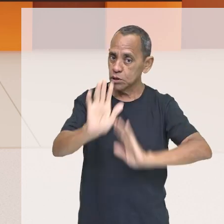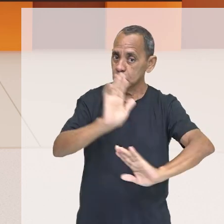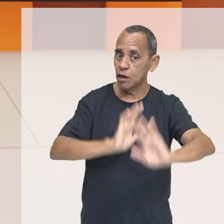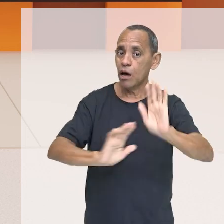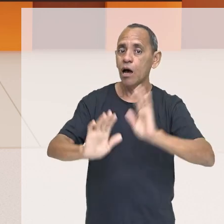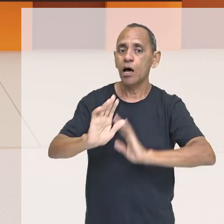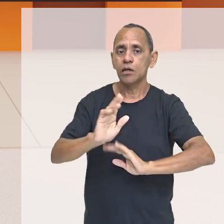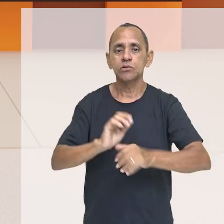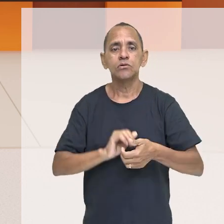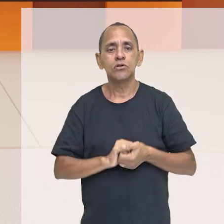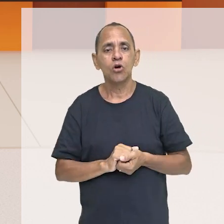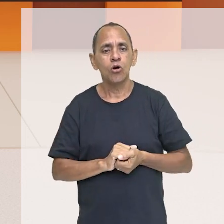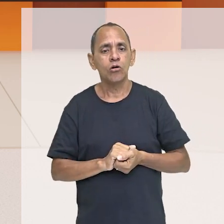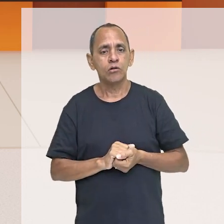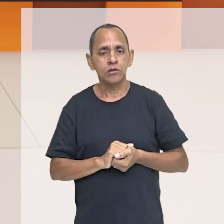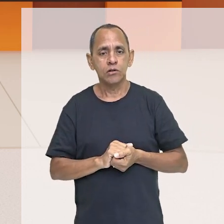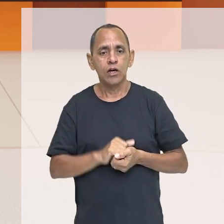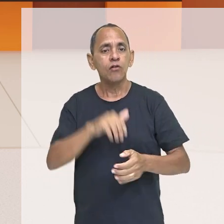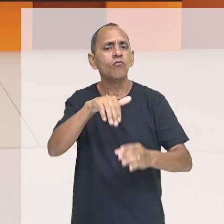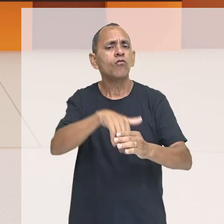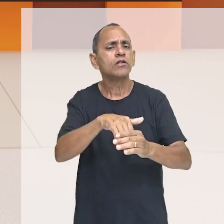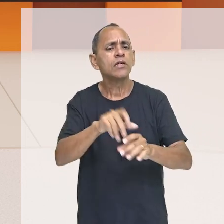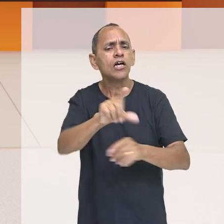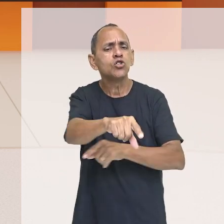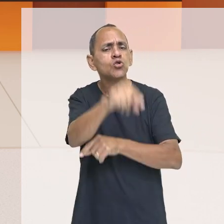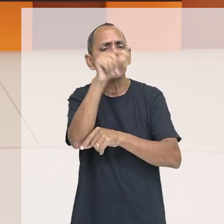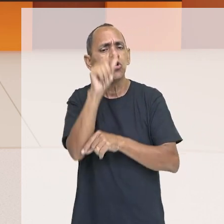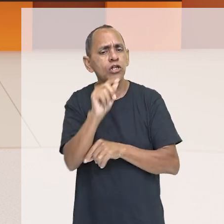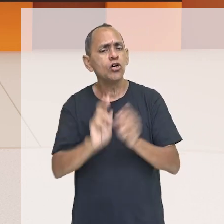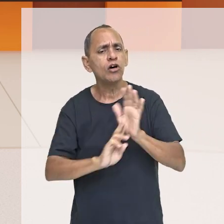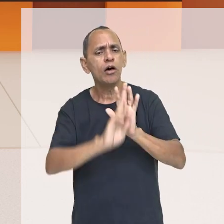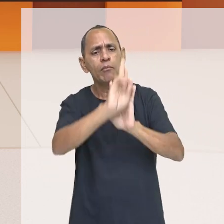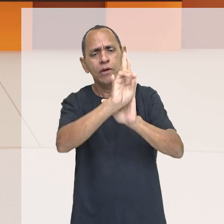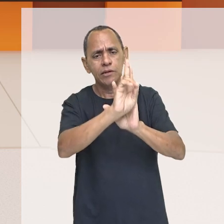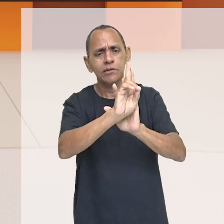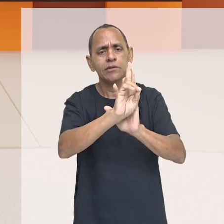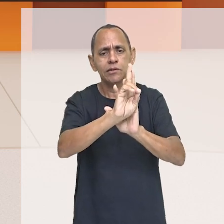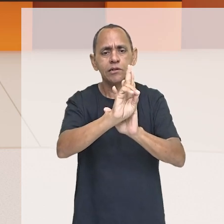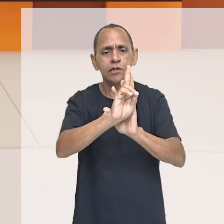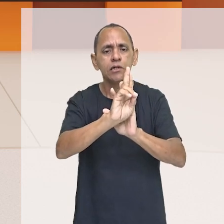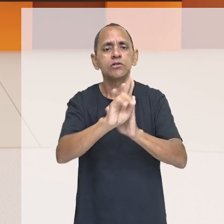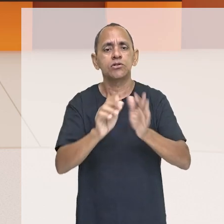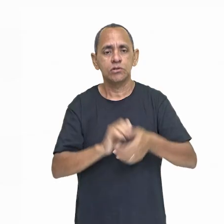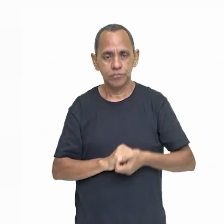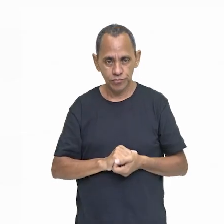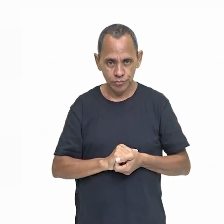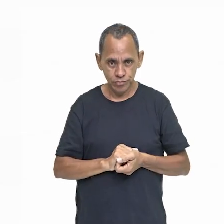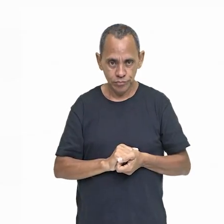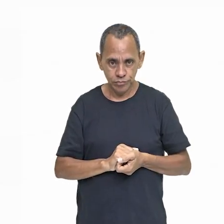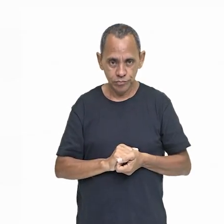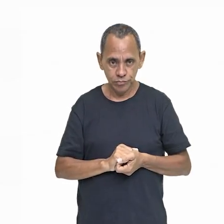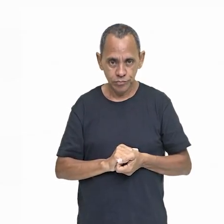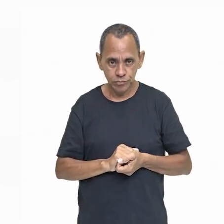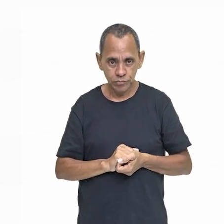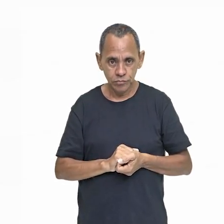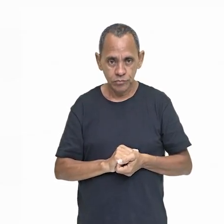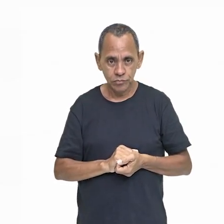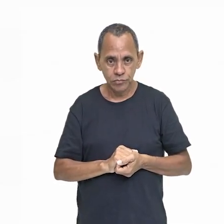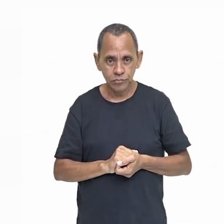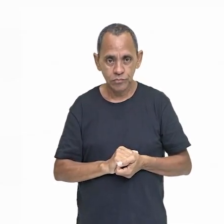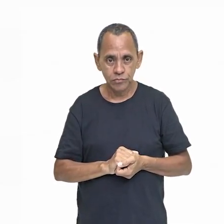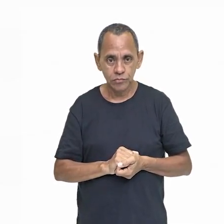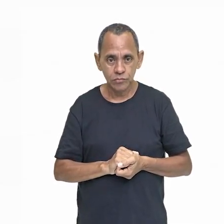representante do Estado e não uma questão pessoal. O populismo e